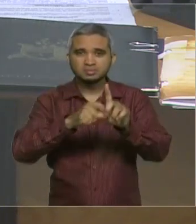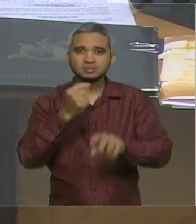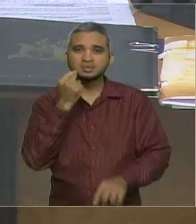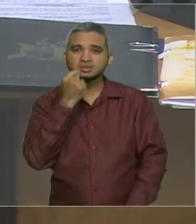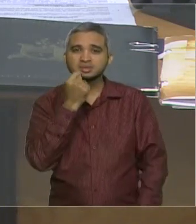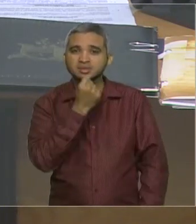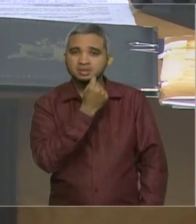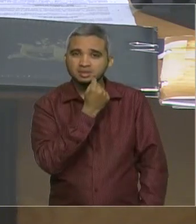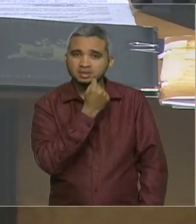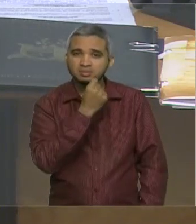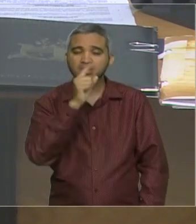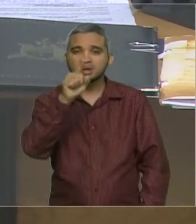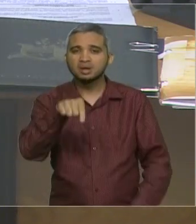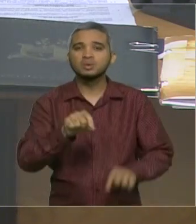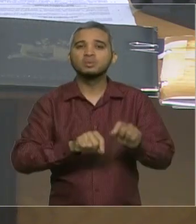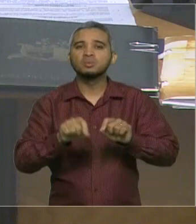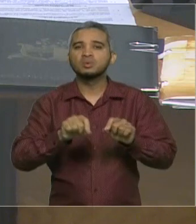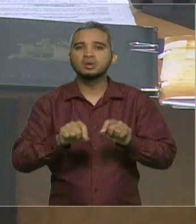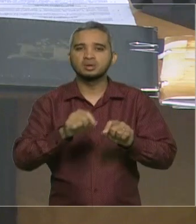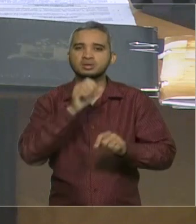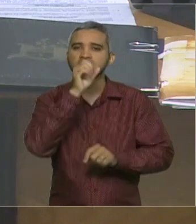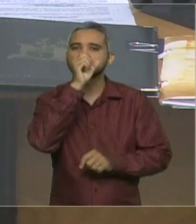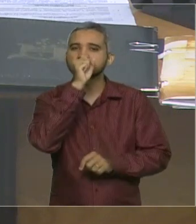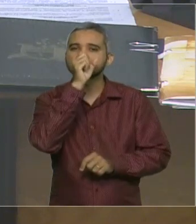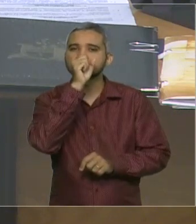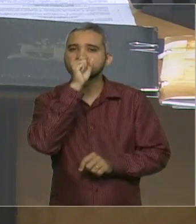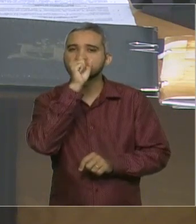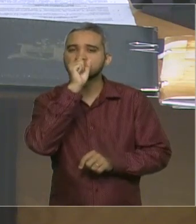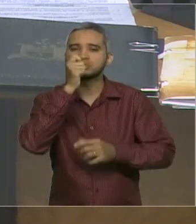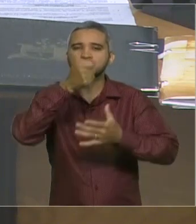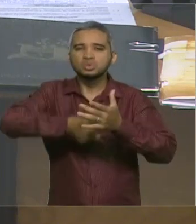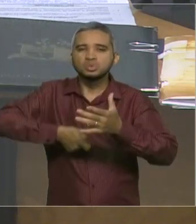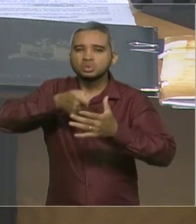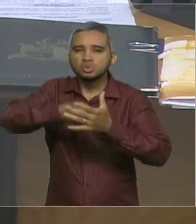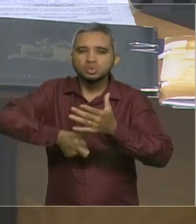das Pessoas com Deficiência.